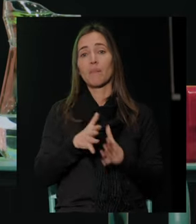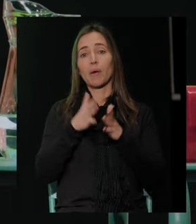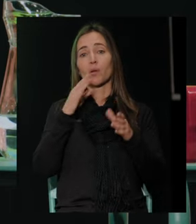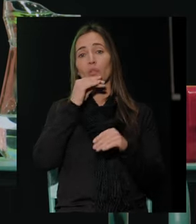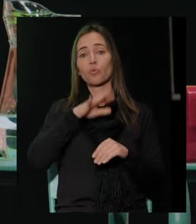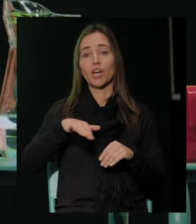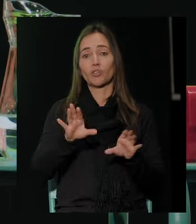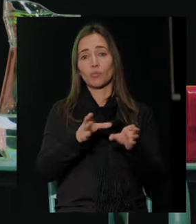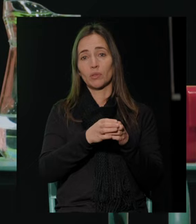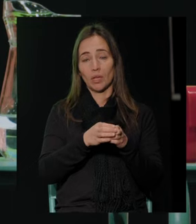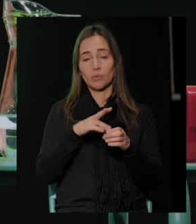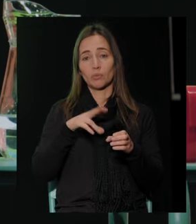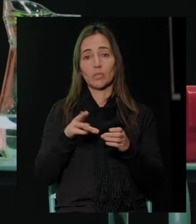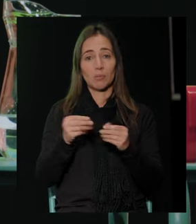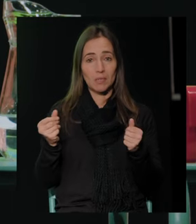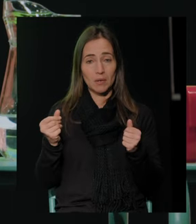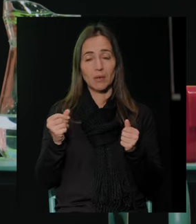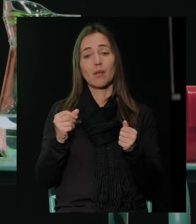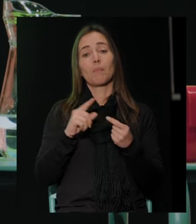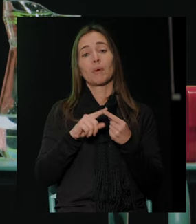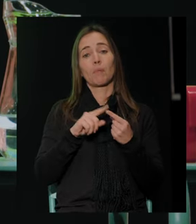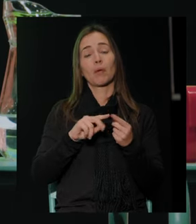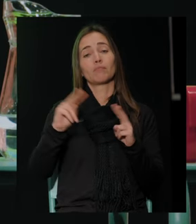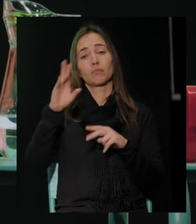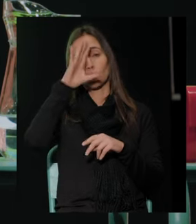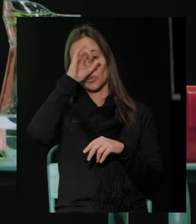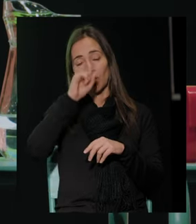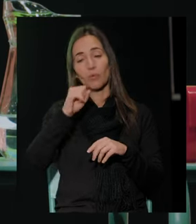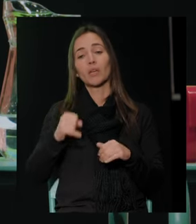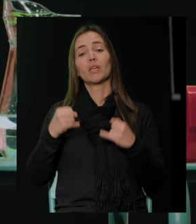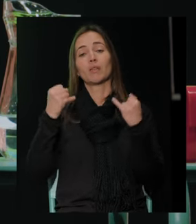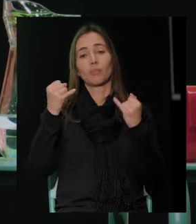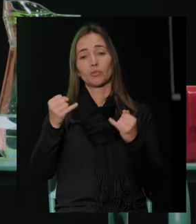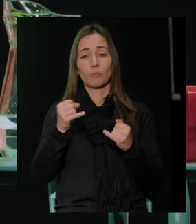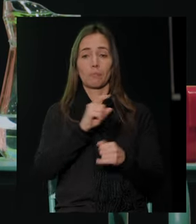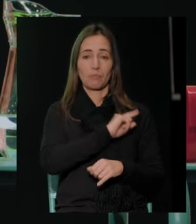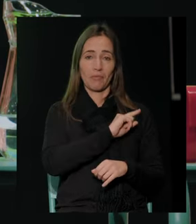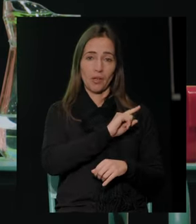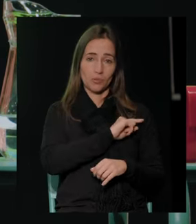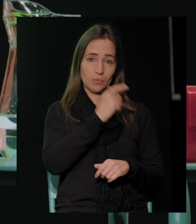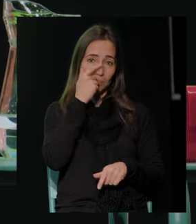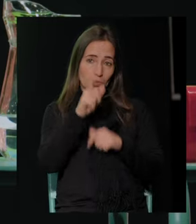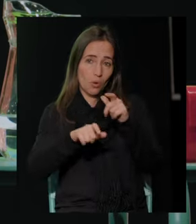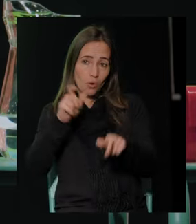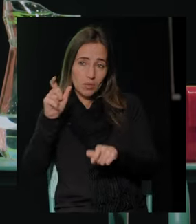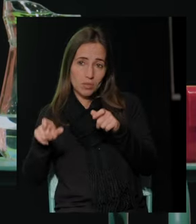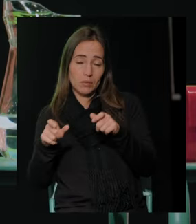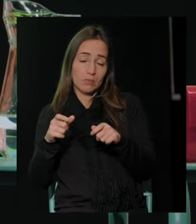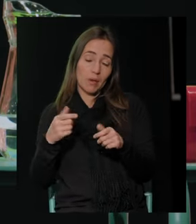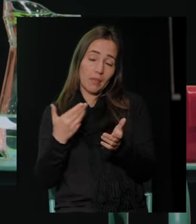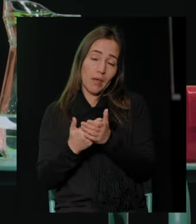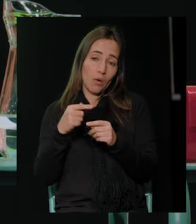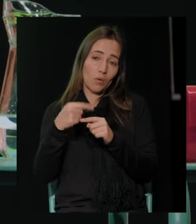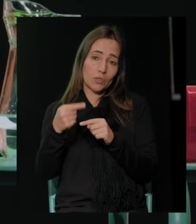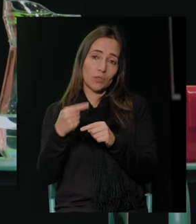Portugal desaparecessem, passassem numa primeira fase para o Estado e numa segunda fase para privados, com as consequências que hoje se vêem em Portugal,